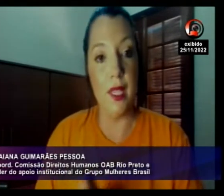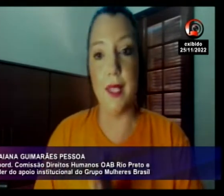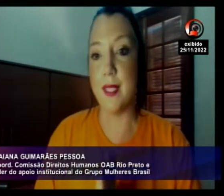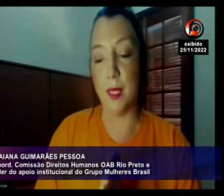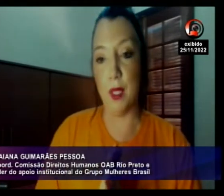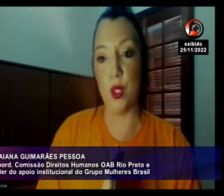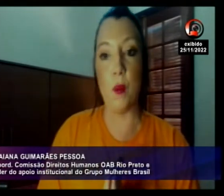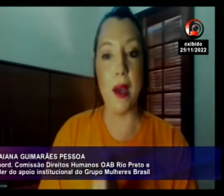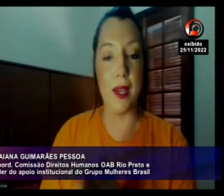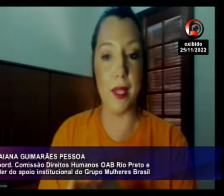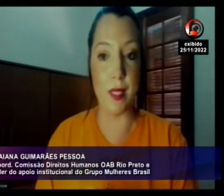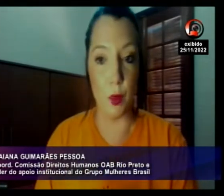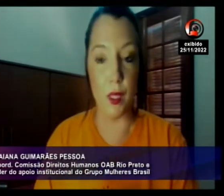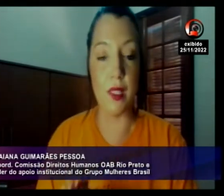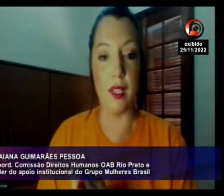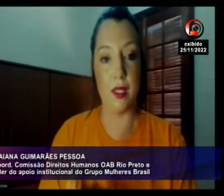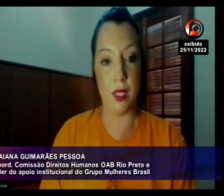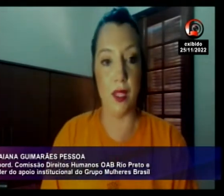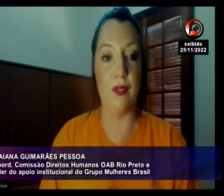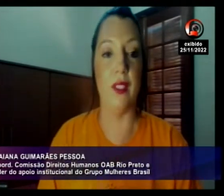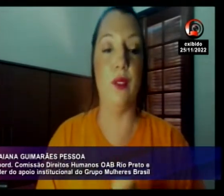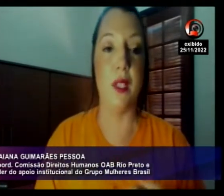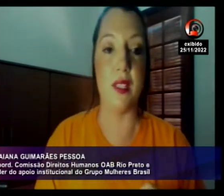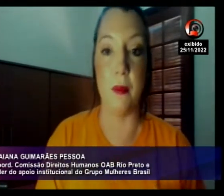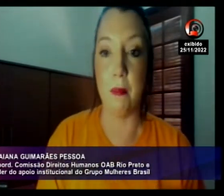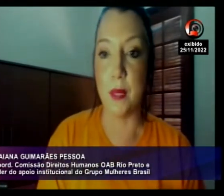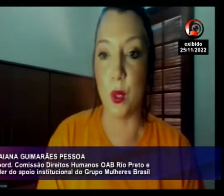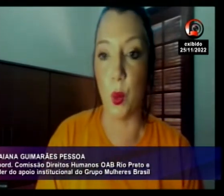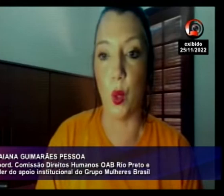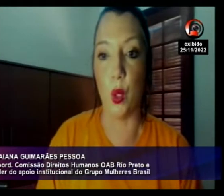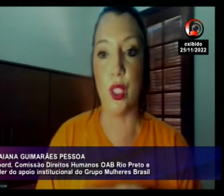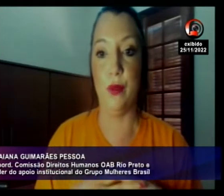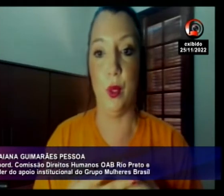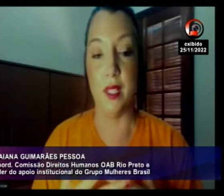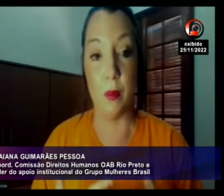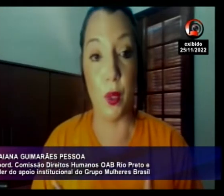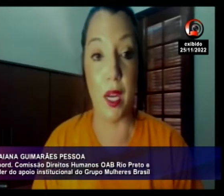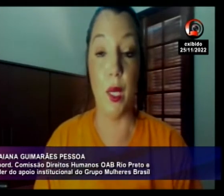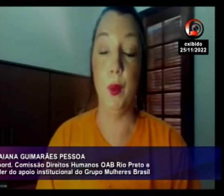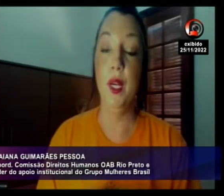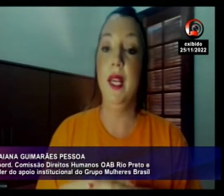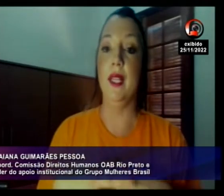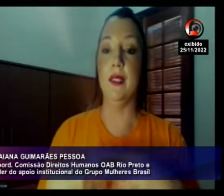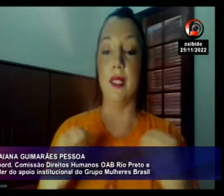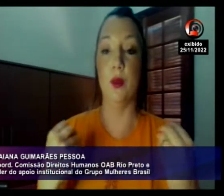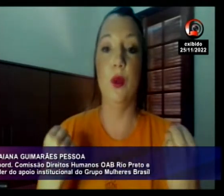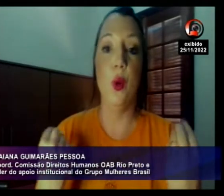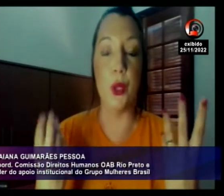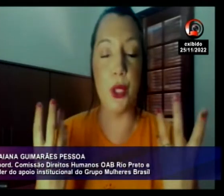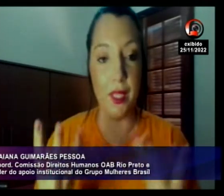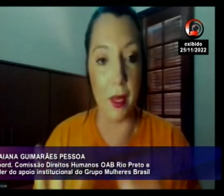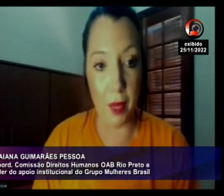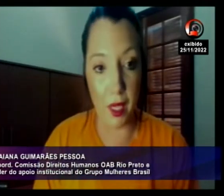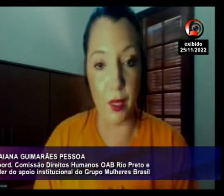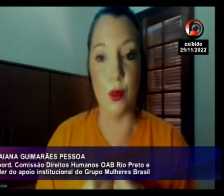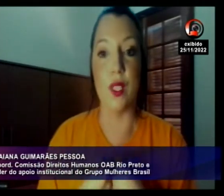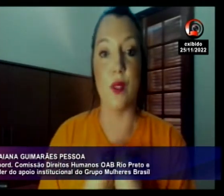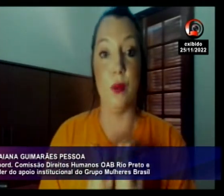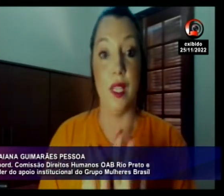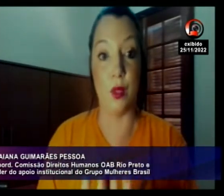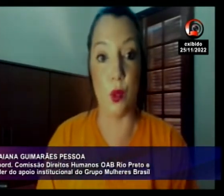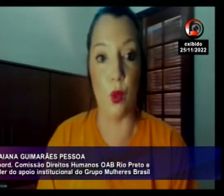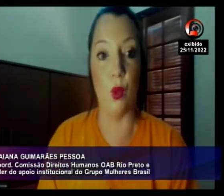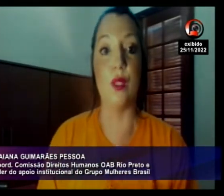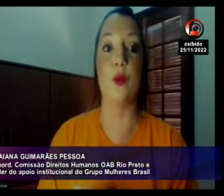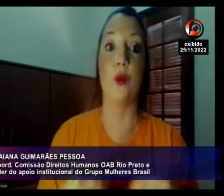começa exatamente com uma agressão. Antes da agressão, ela vem a violência psicológica, a violência moral. Então, os xingamentos,